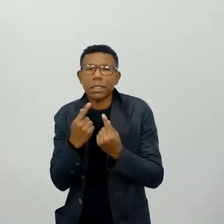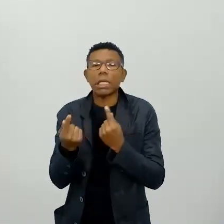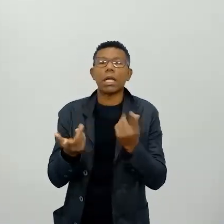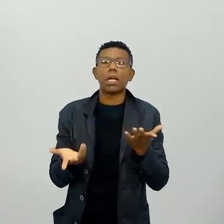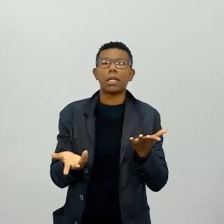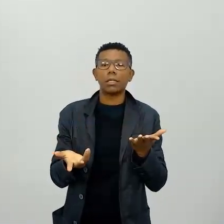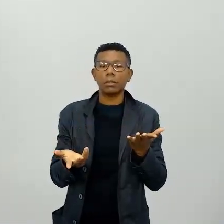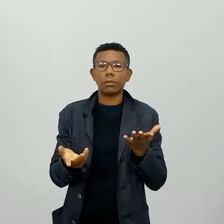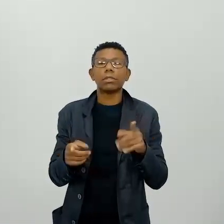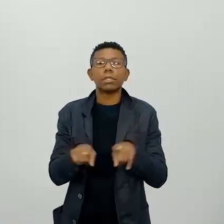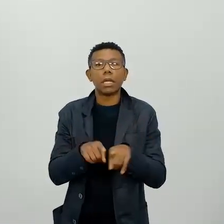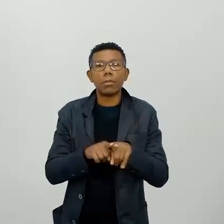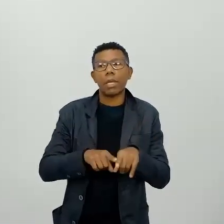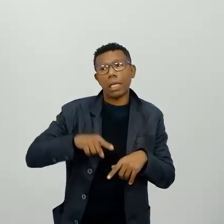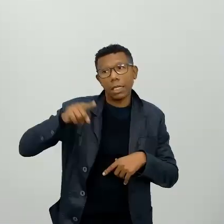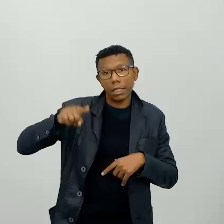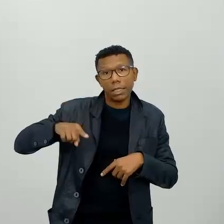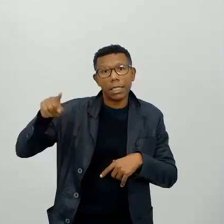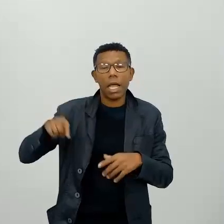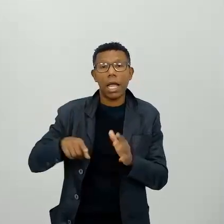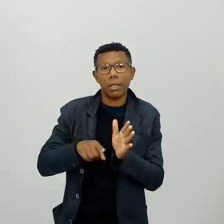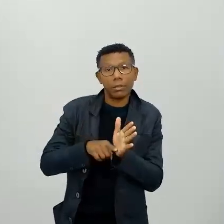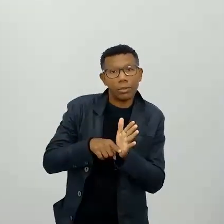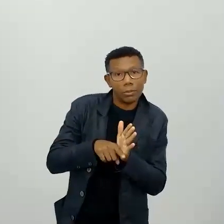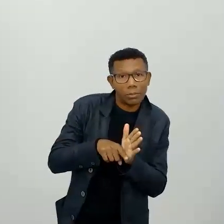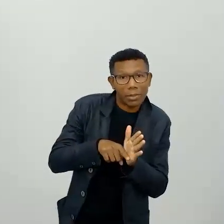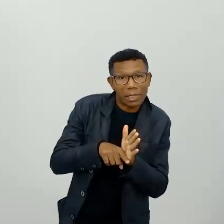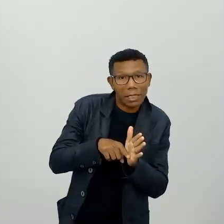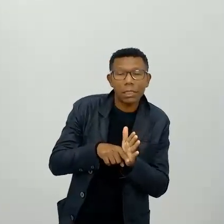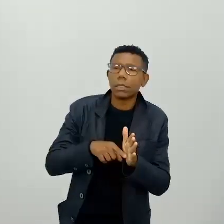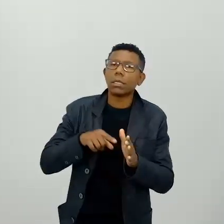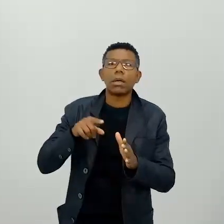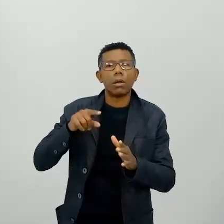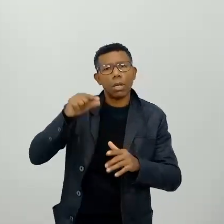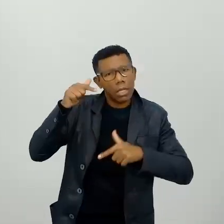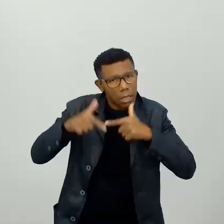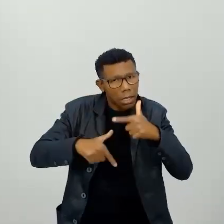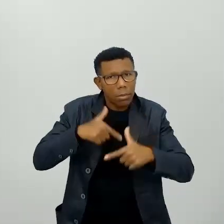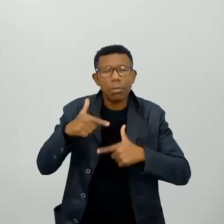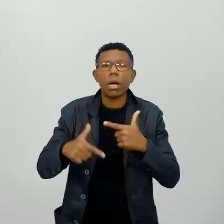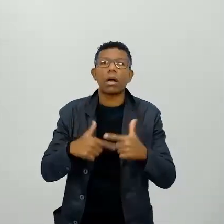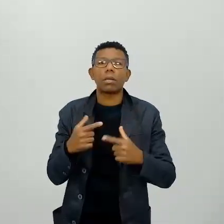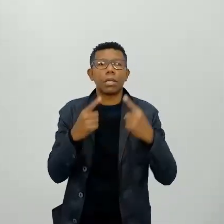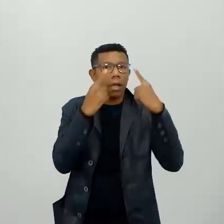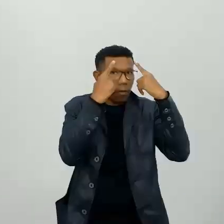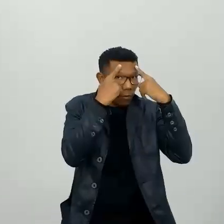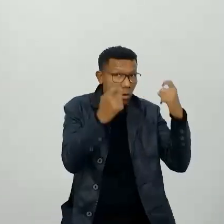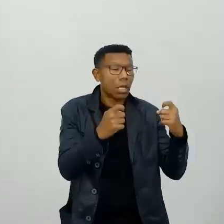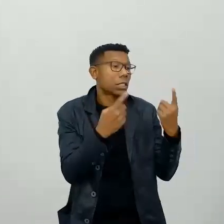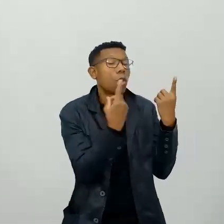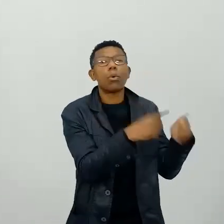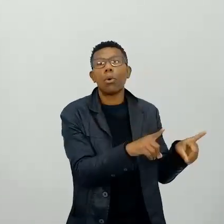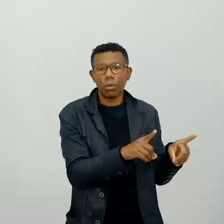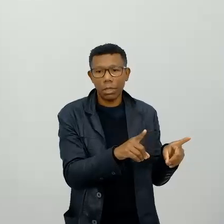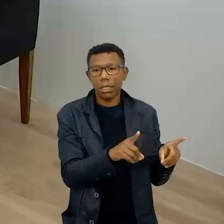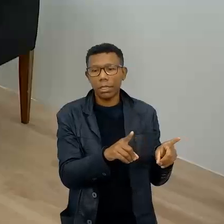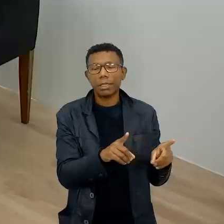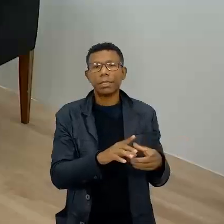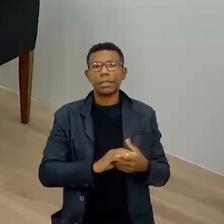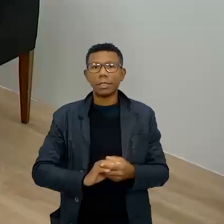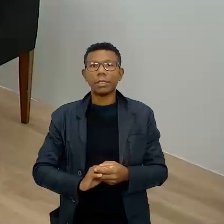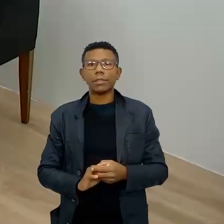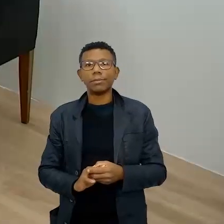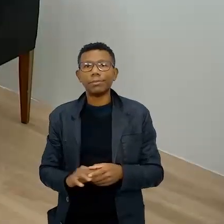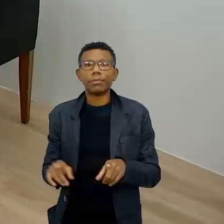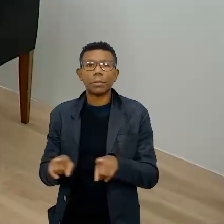dito aqui, com dados, com pesquisas, com ações, né, que combatem essas formas de violência. E como se trata de